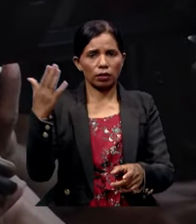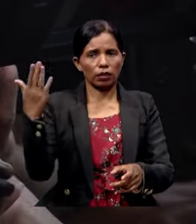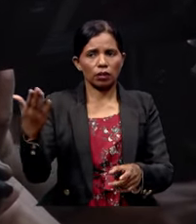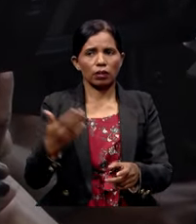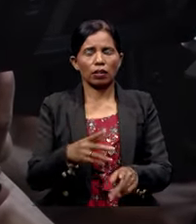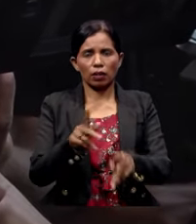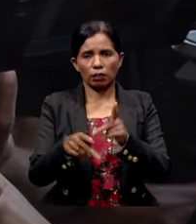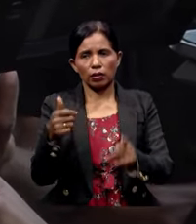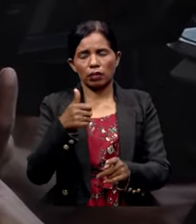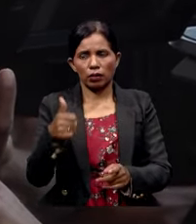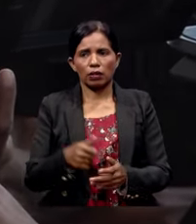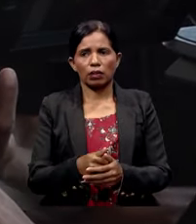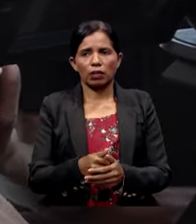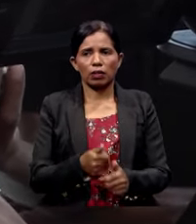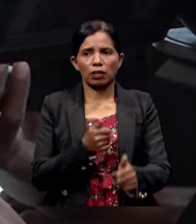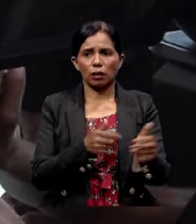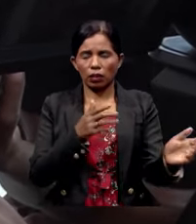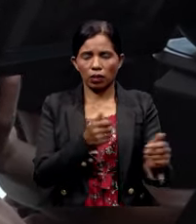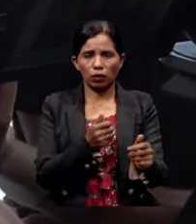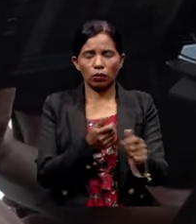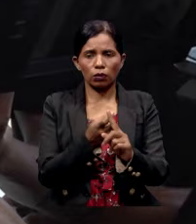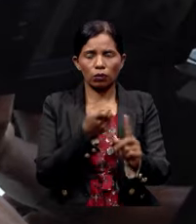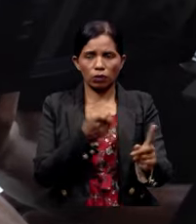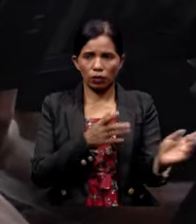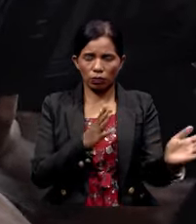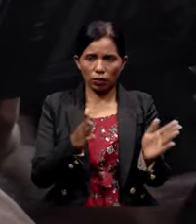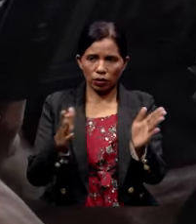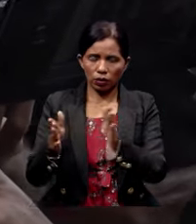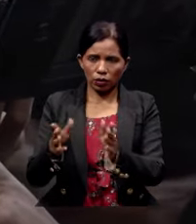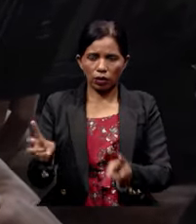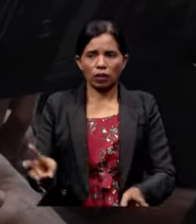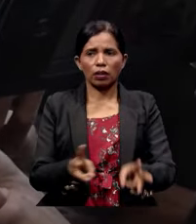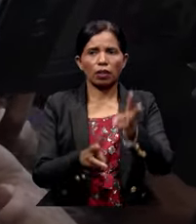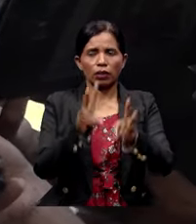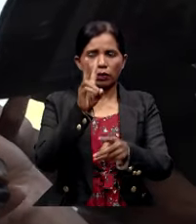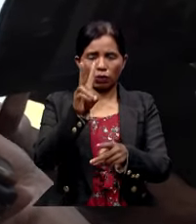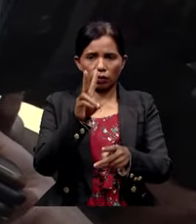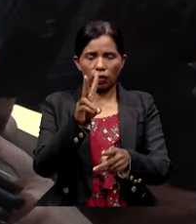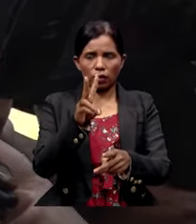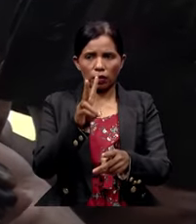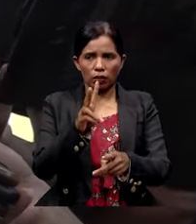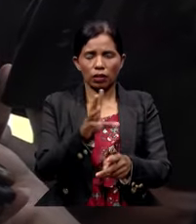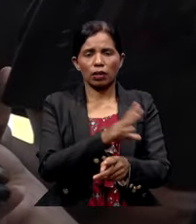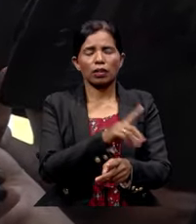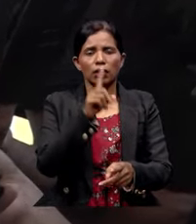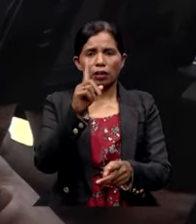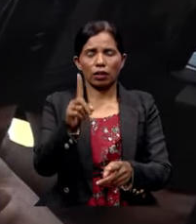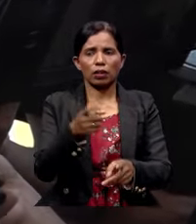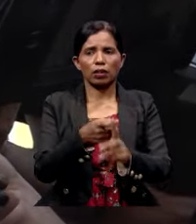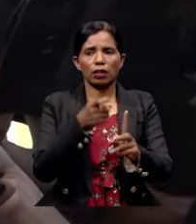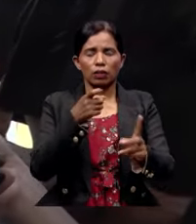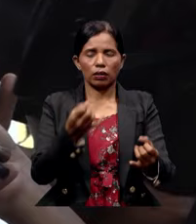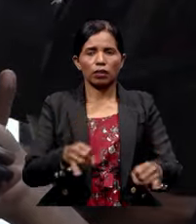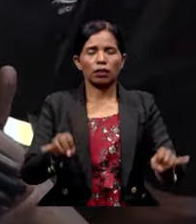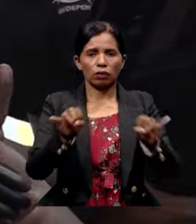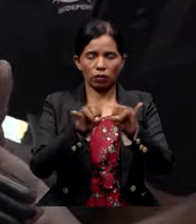Ema Roma, tem ali o seu processo. Processo ia da lan rua. Ida através o seu canal instituição